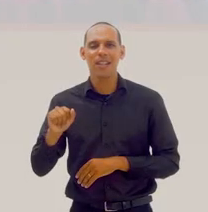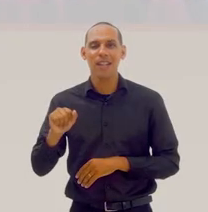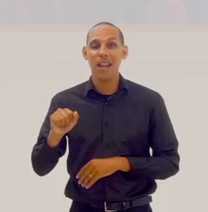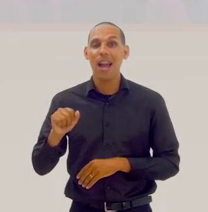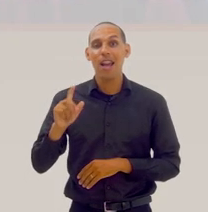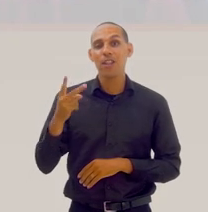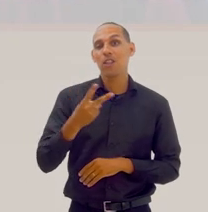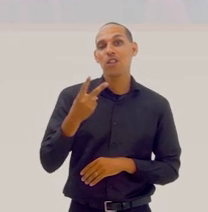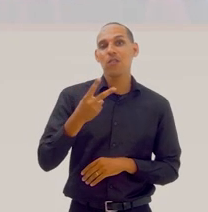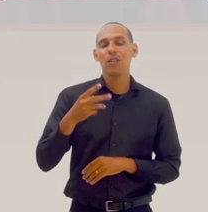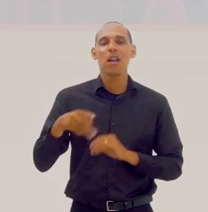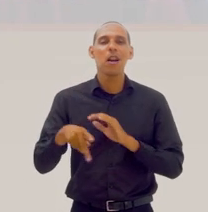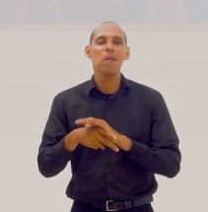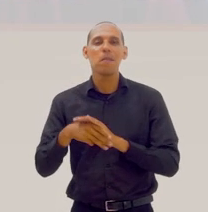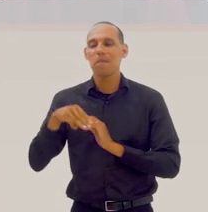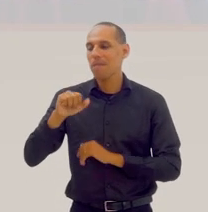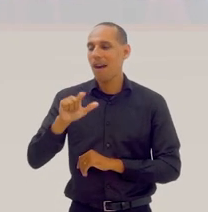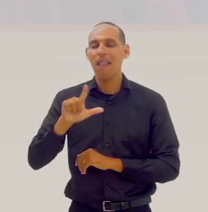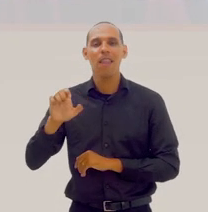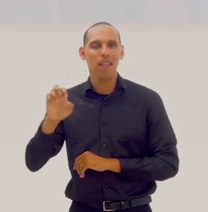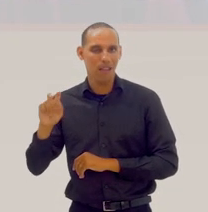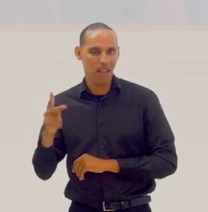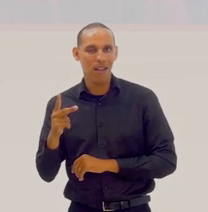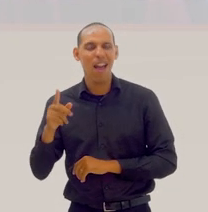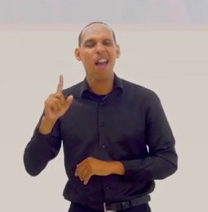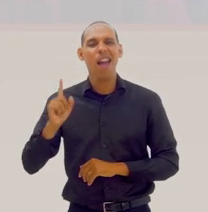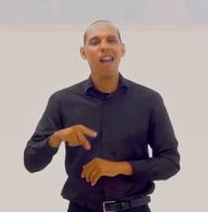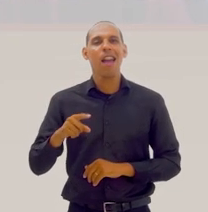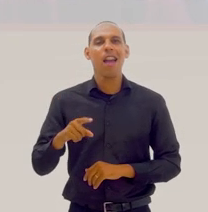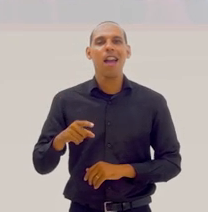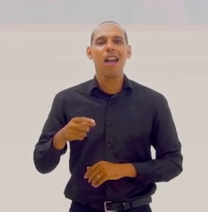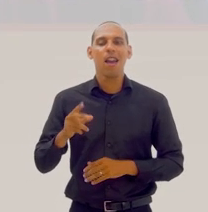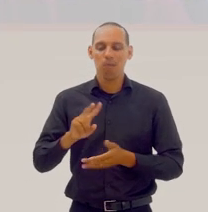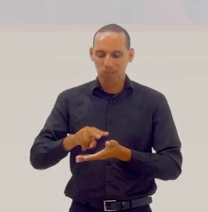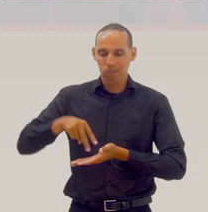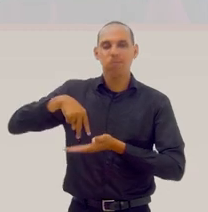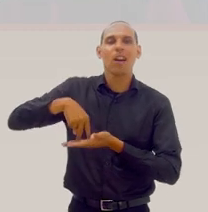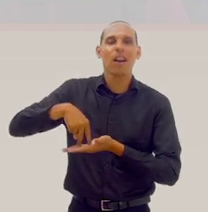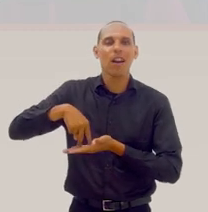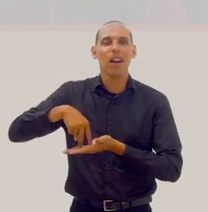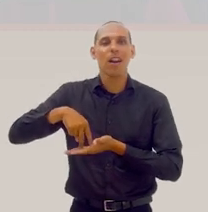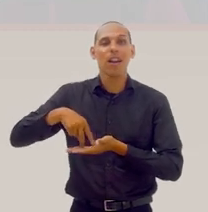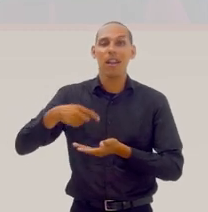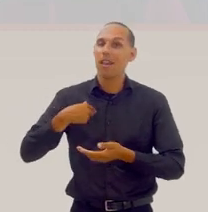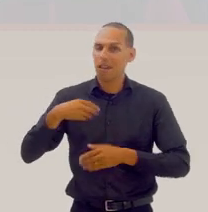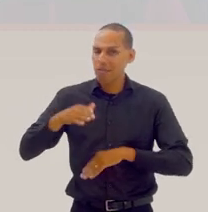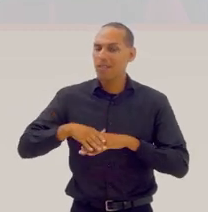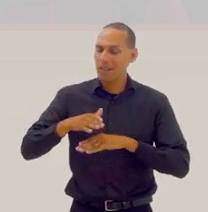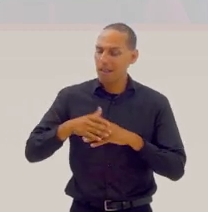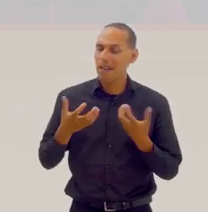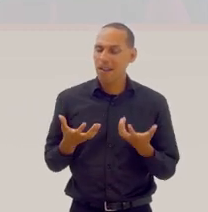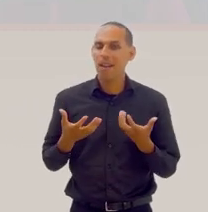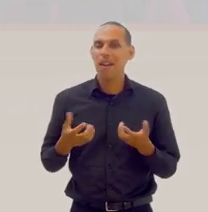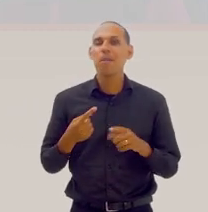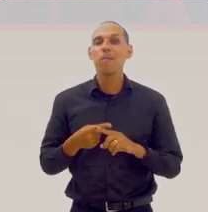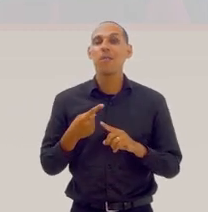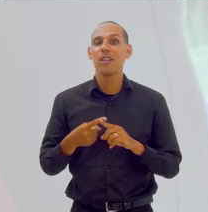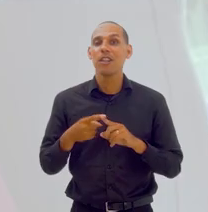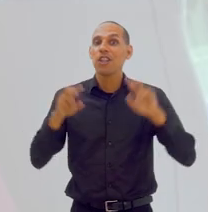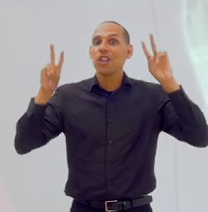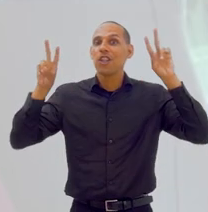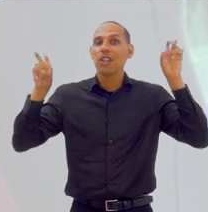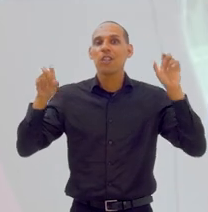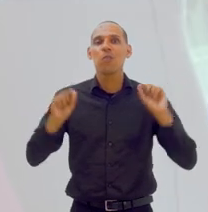a Segunda Sinfonia de Mahler, A Ressurreição. Eu quis fazer com ela, porque para mim, naquele momento, o